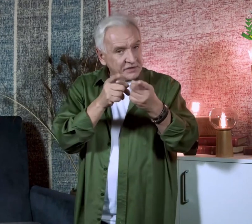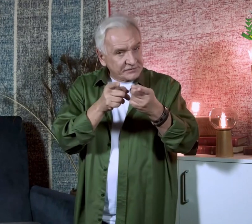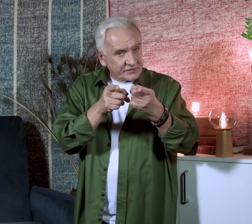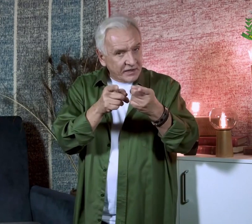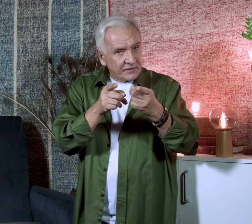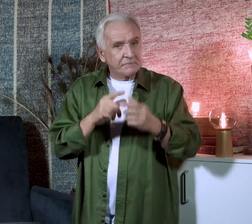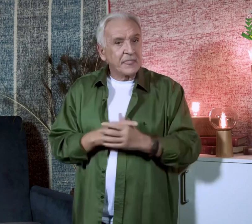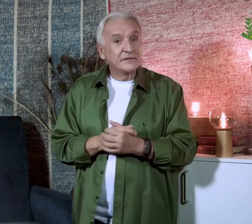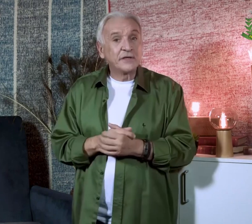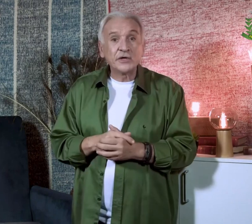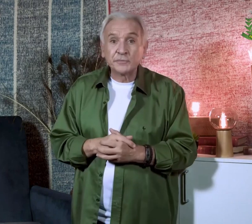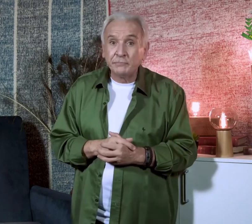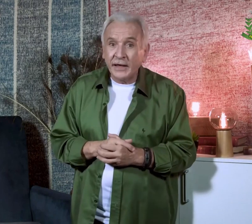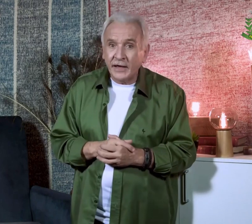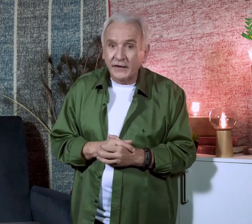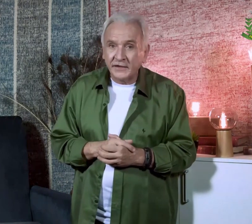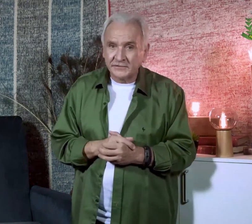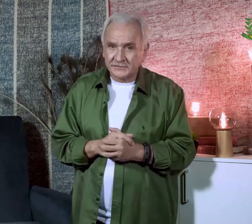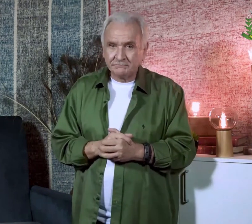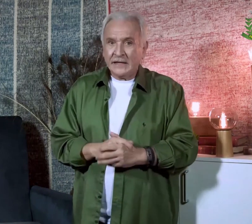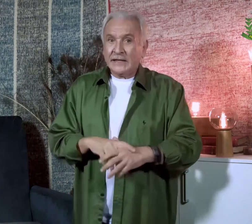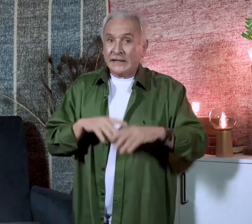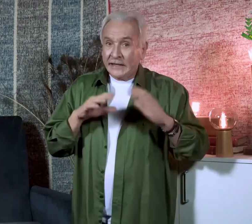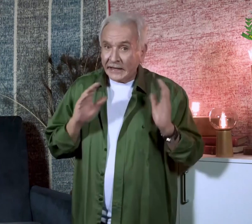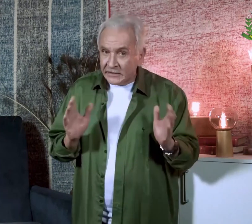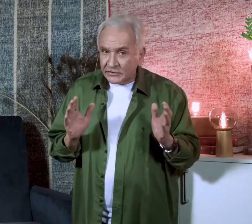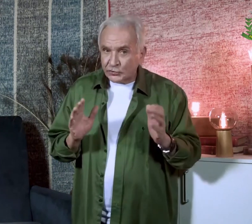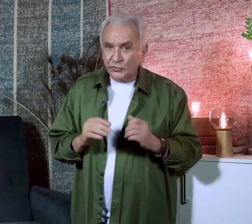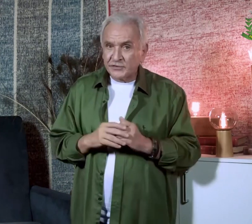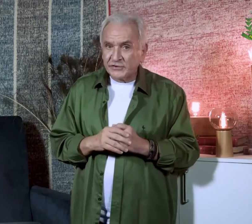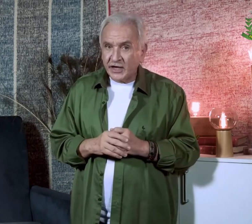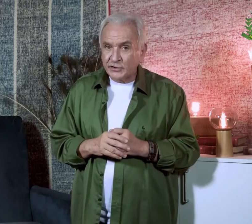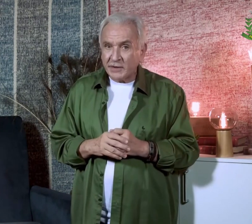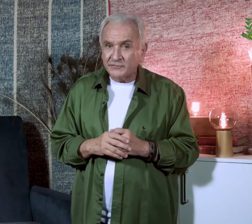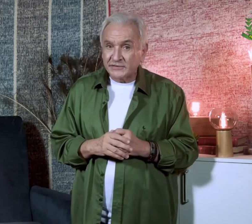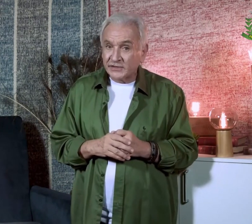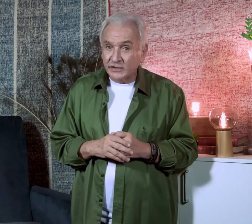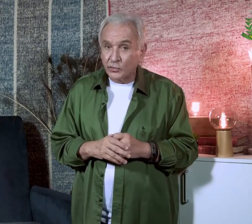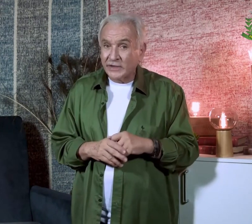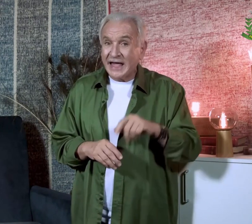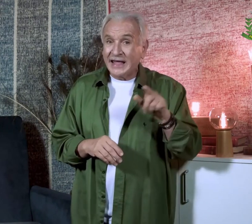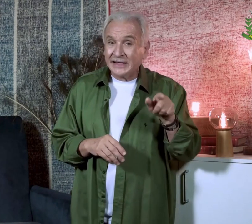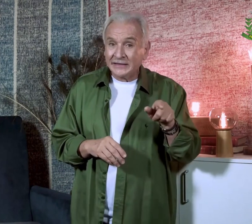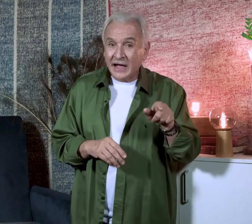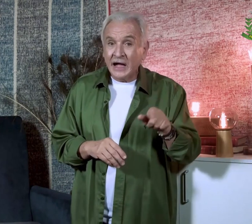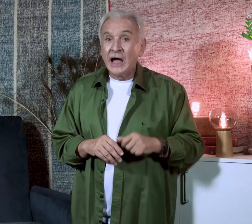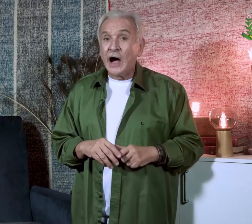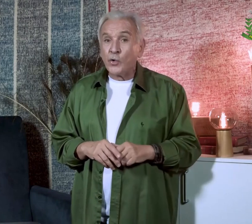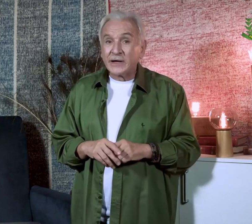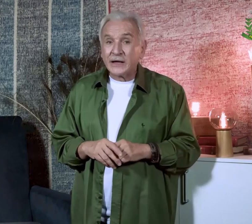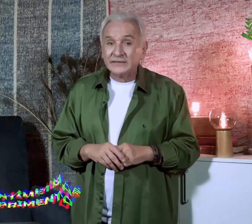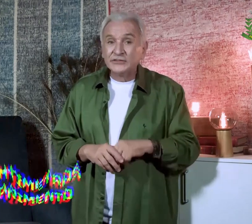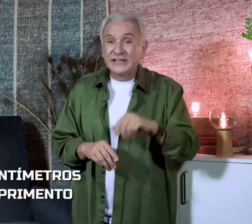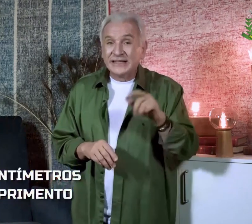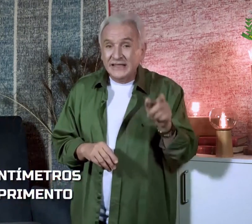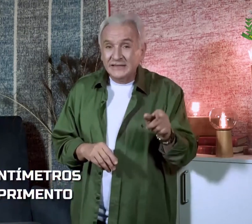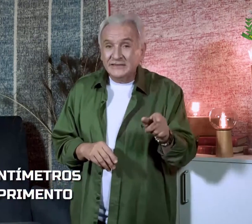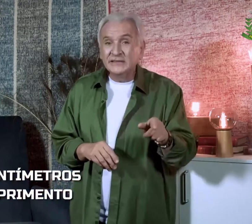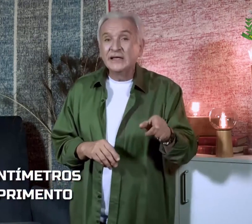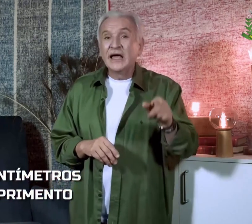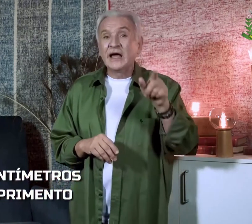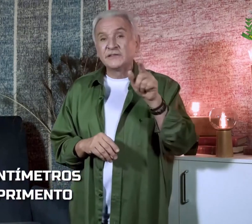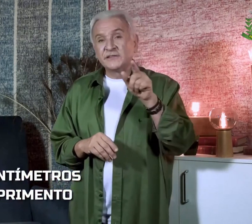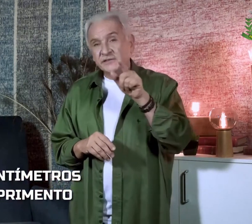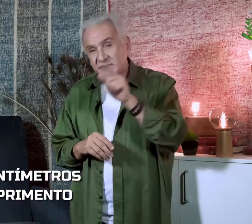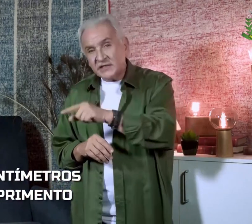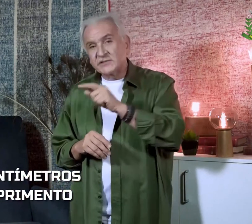vai te interessar são as pernas, grandes o suficiente para fazer com que a aranha alcance de